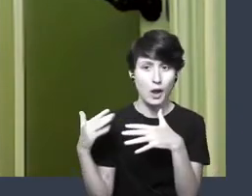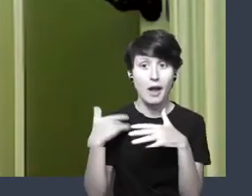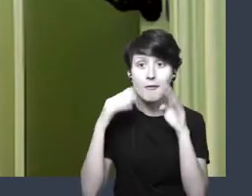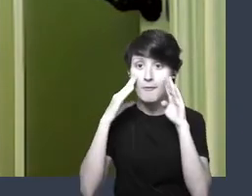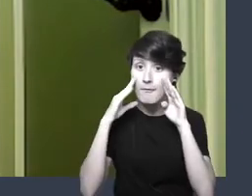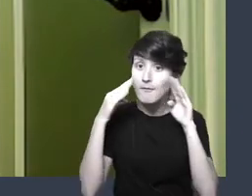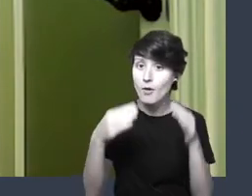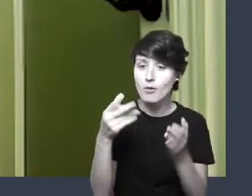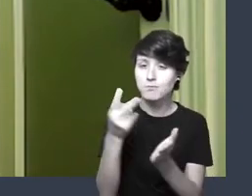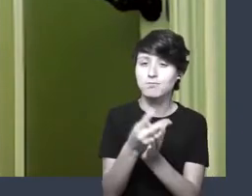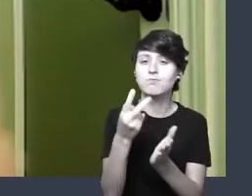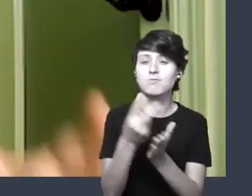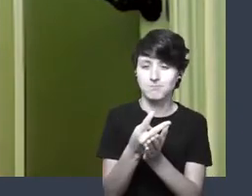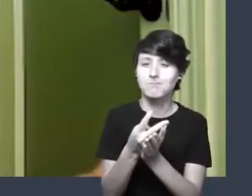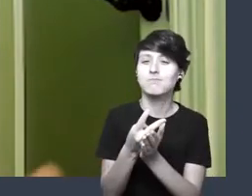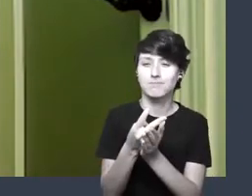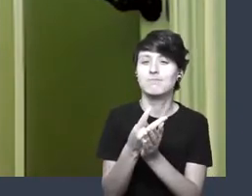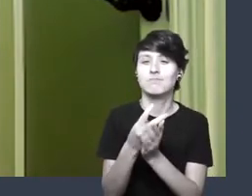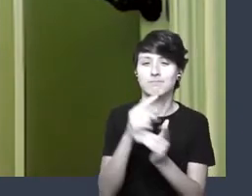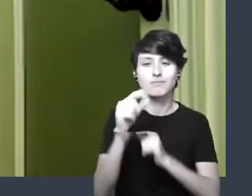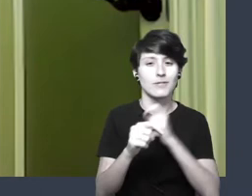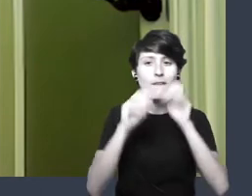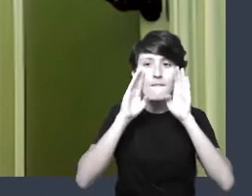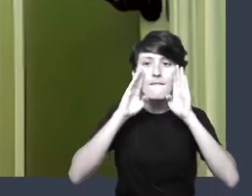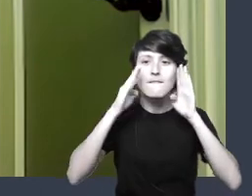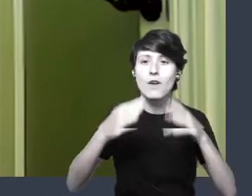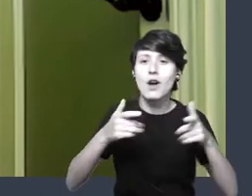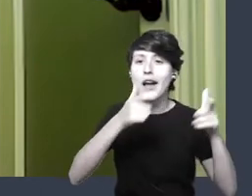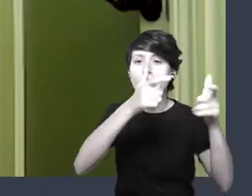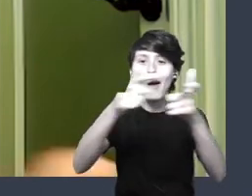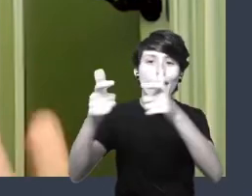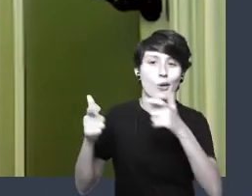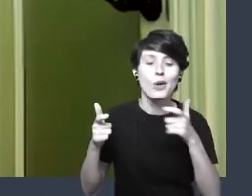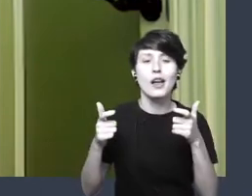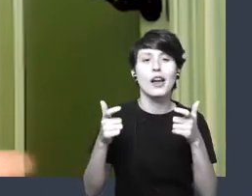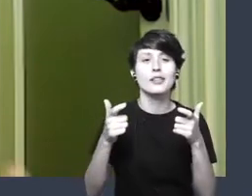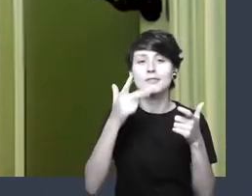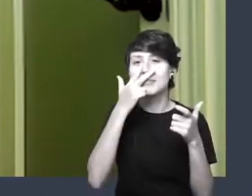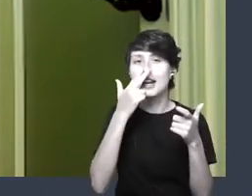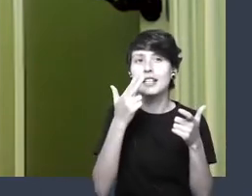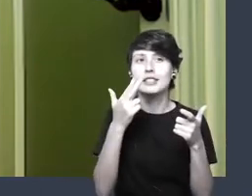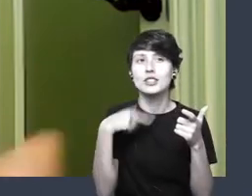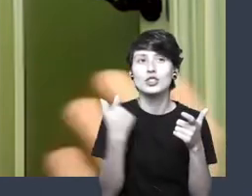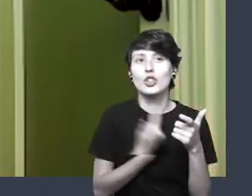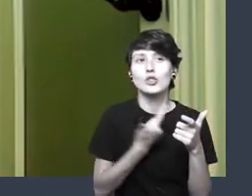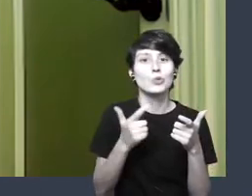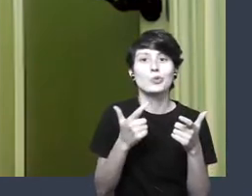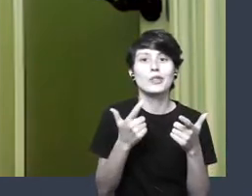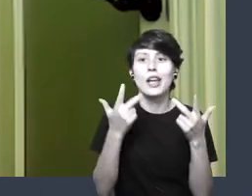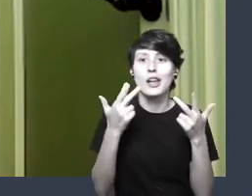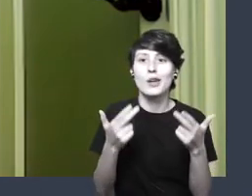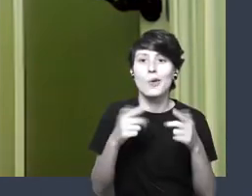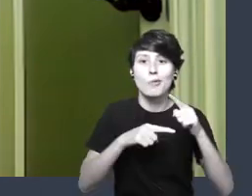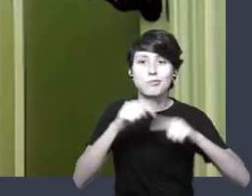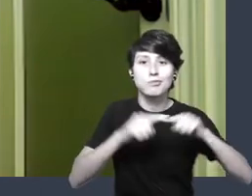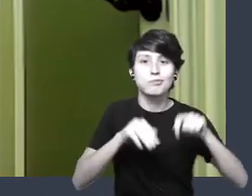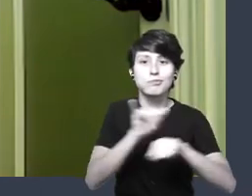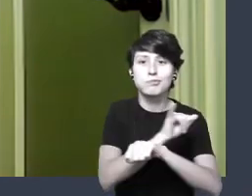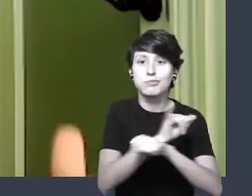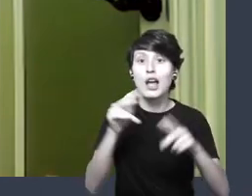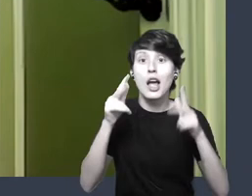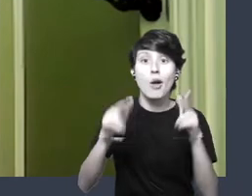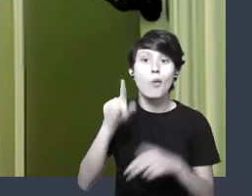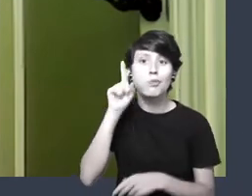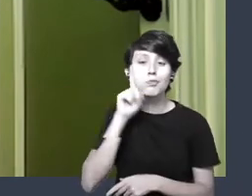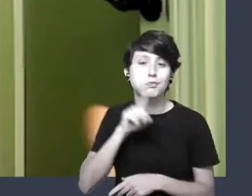e continuo tendo, né, é focar em lugares onde a gente não tem tantos recursos como, por exemplo, nos Estados Unidos. Então, países